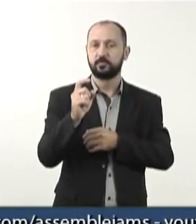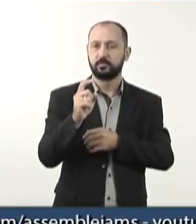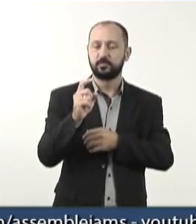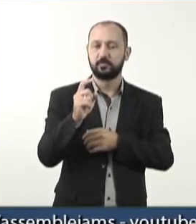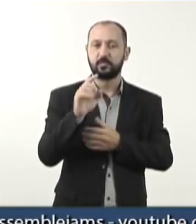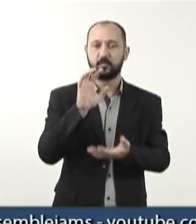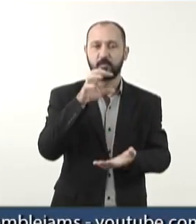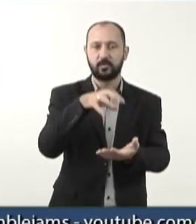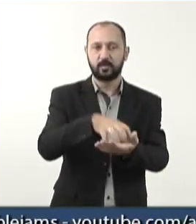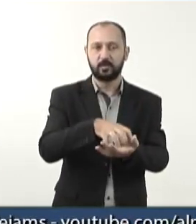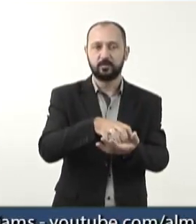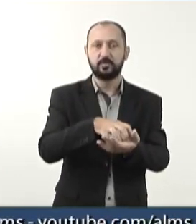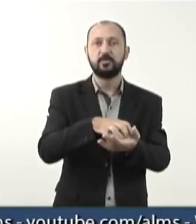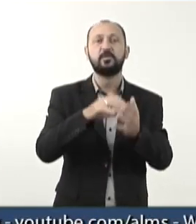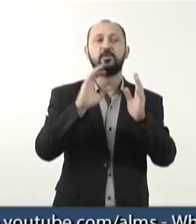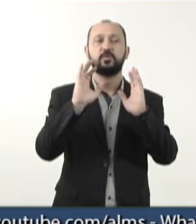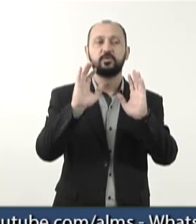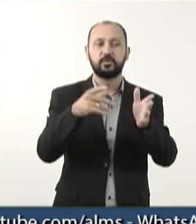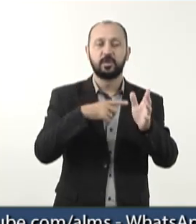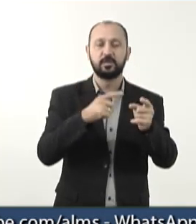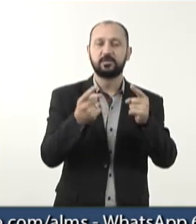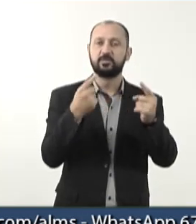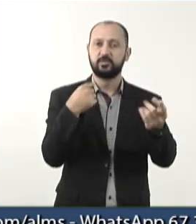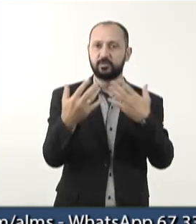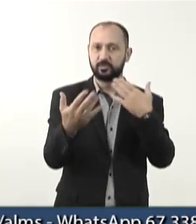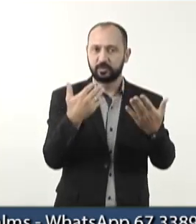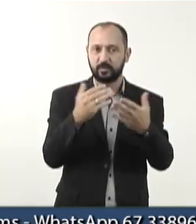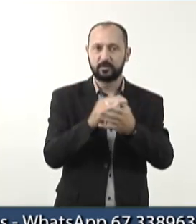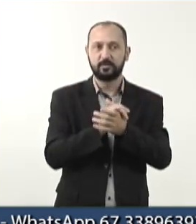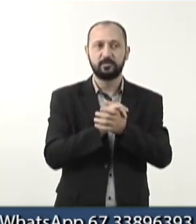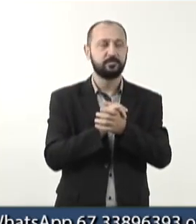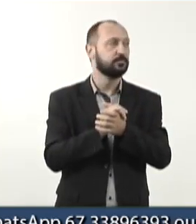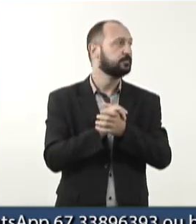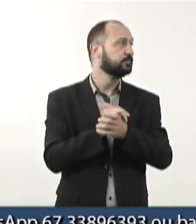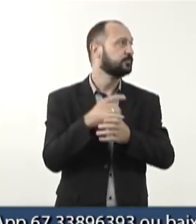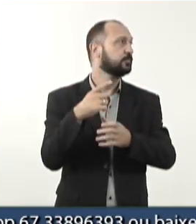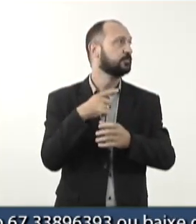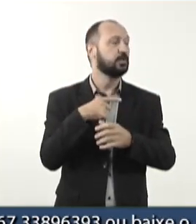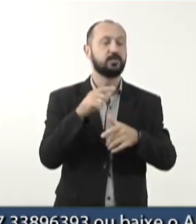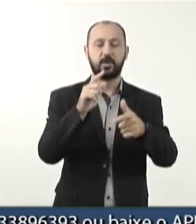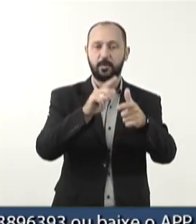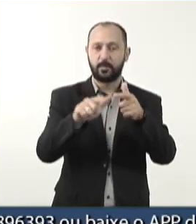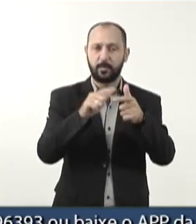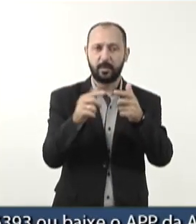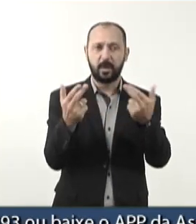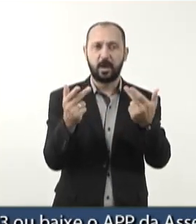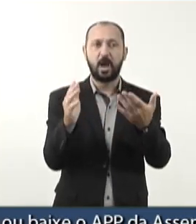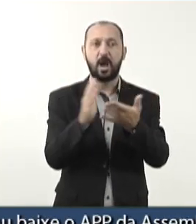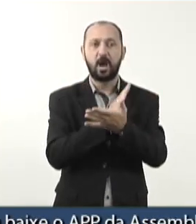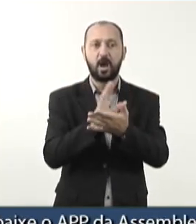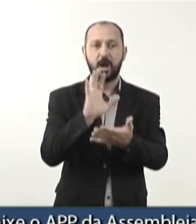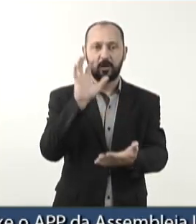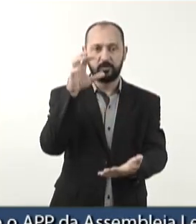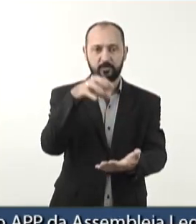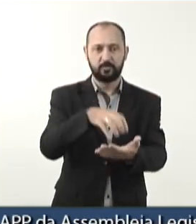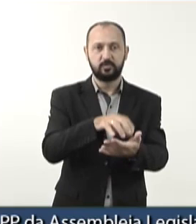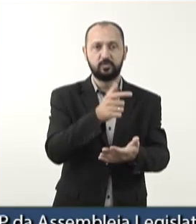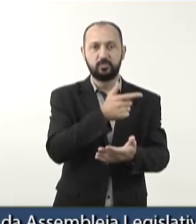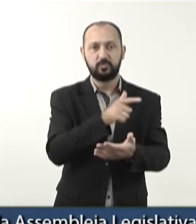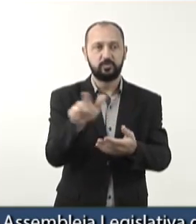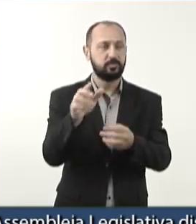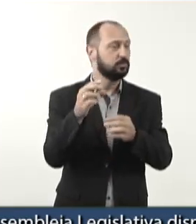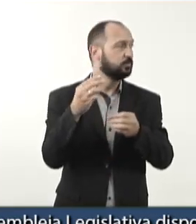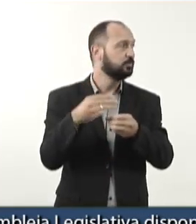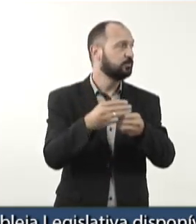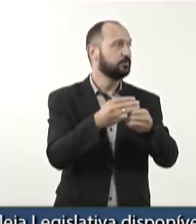aldeia, existe inclusive já essa discussão, mas nós temos esse mesmo problema em aldeias de outros